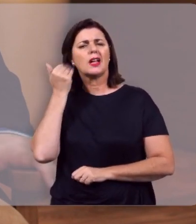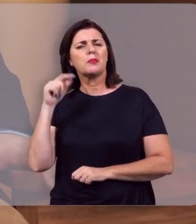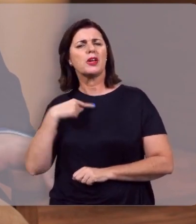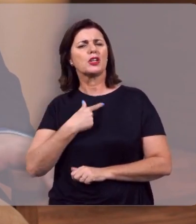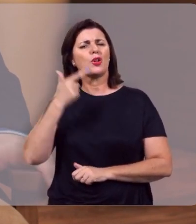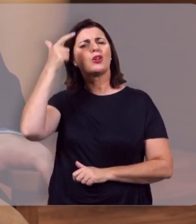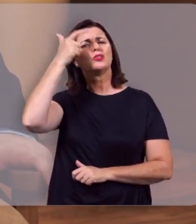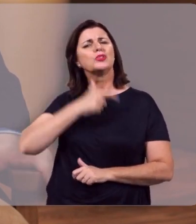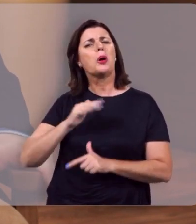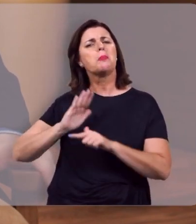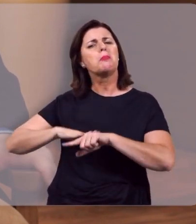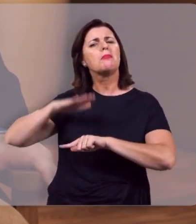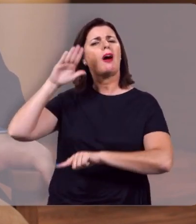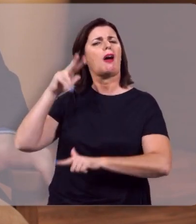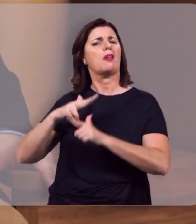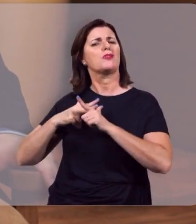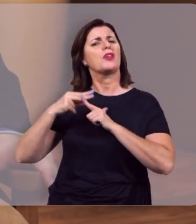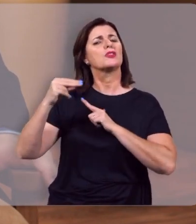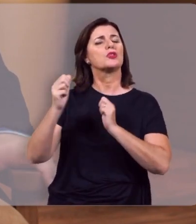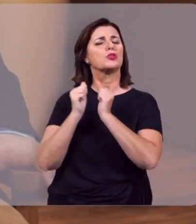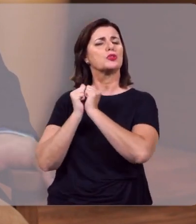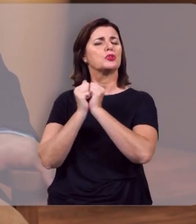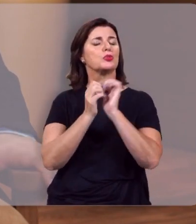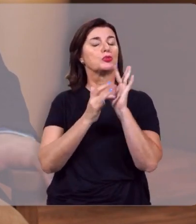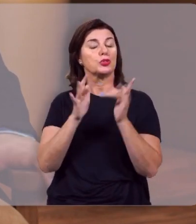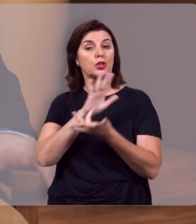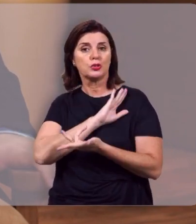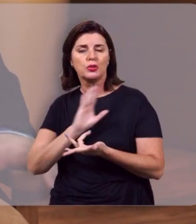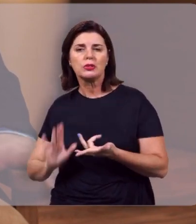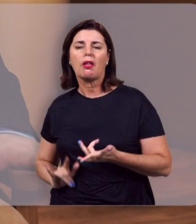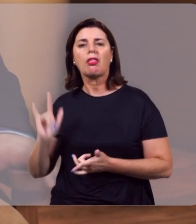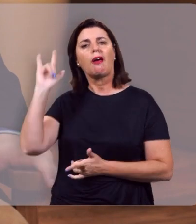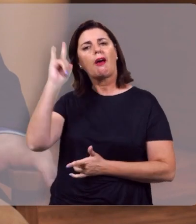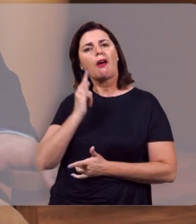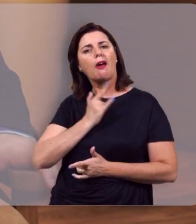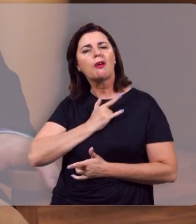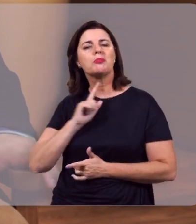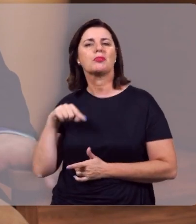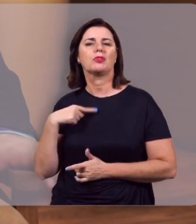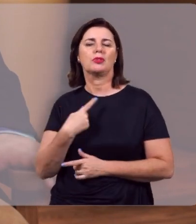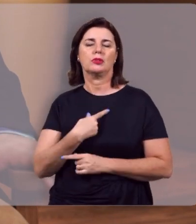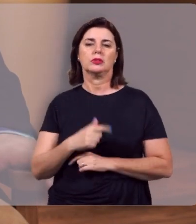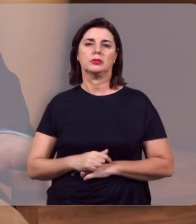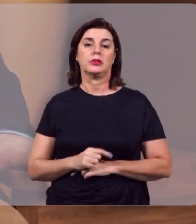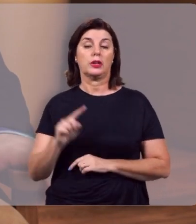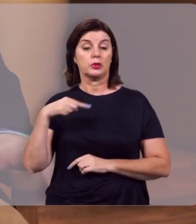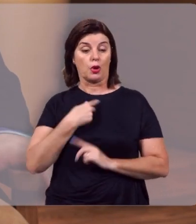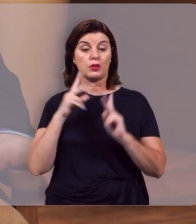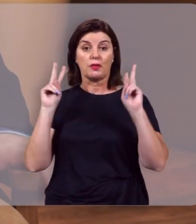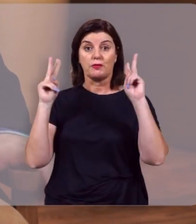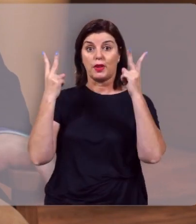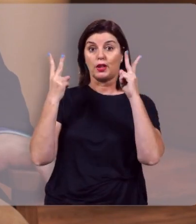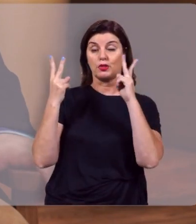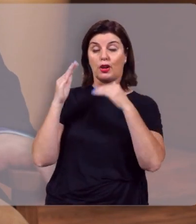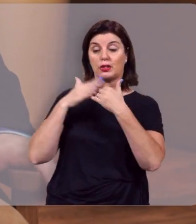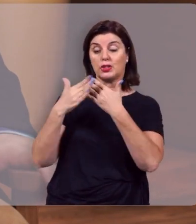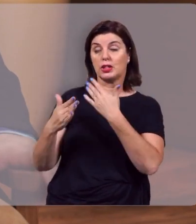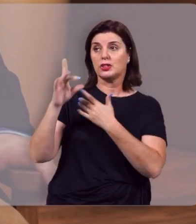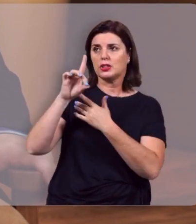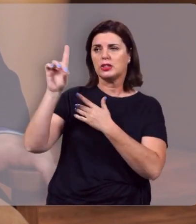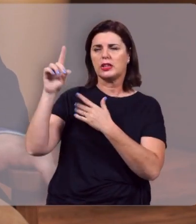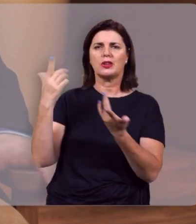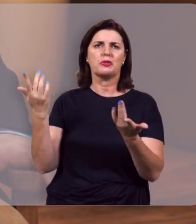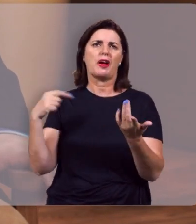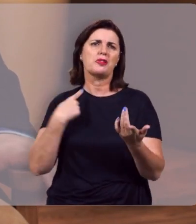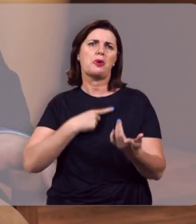somos mais que vencedores por meio daquele que nos amou. A nossa vitória diante de Deus não vem do